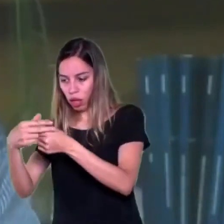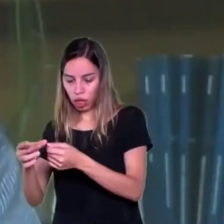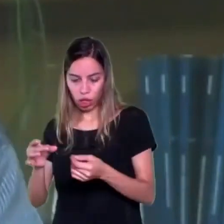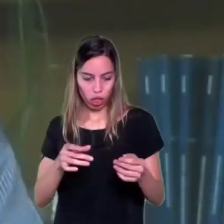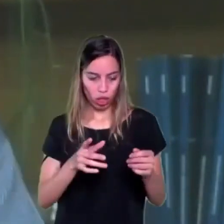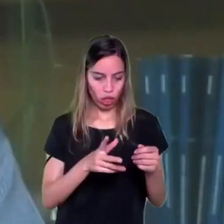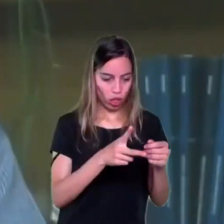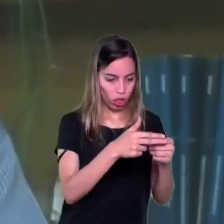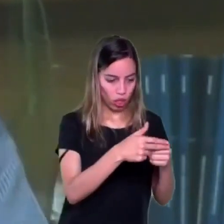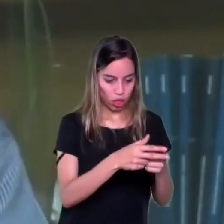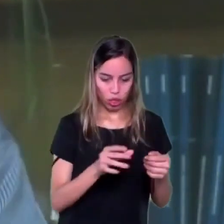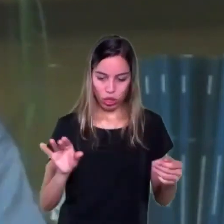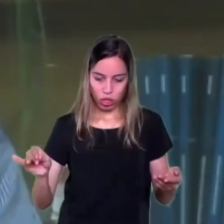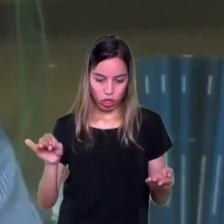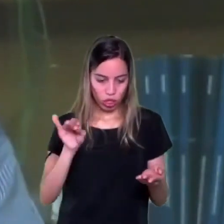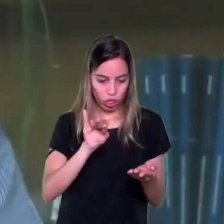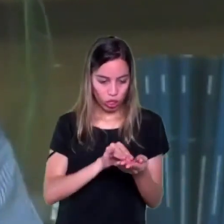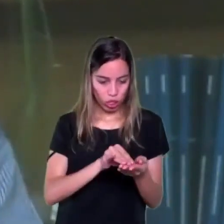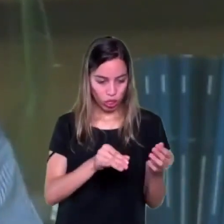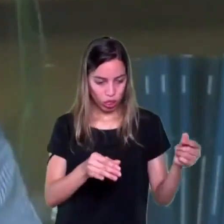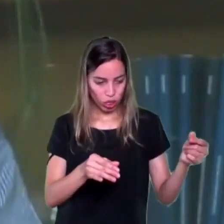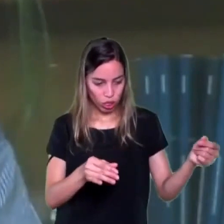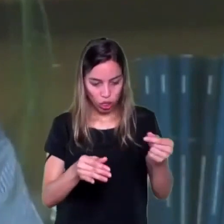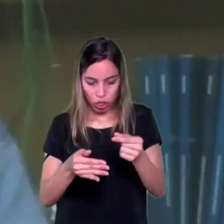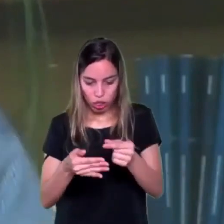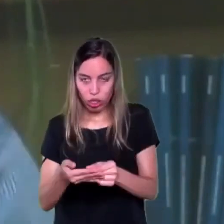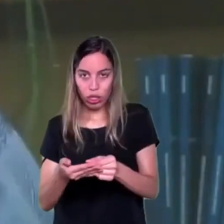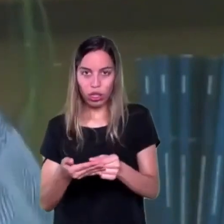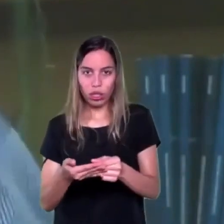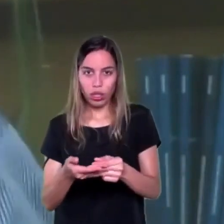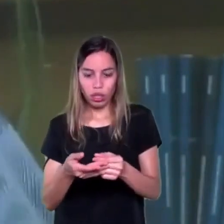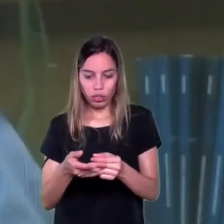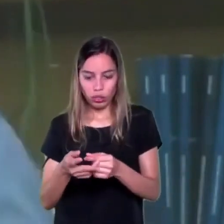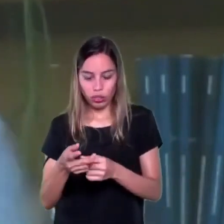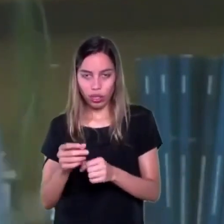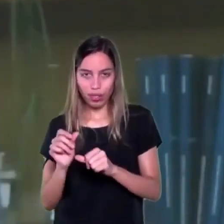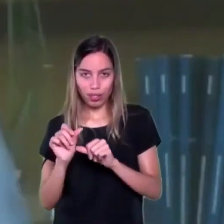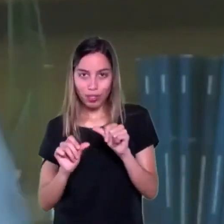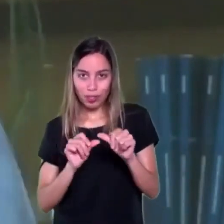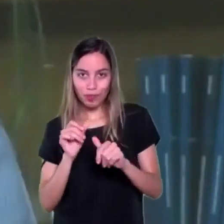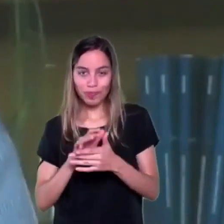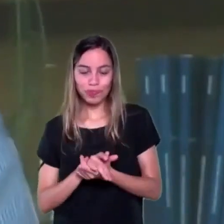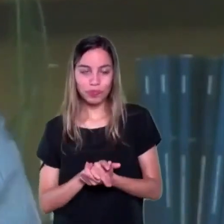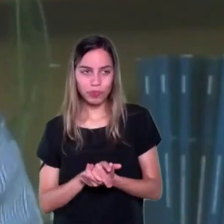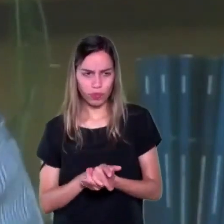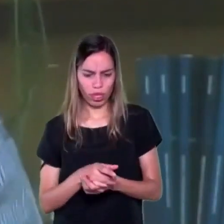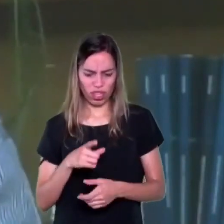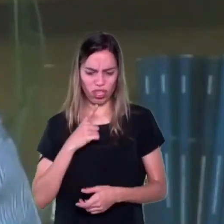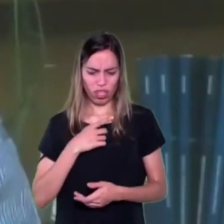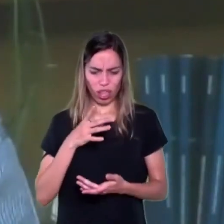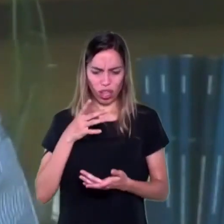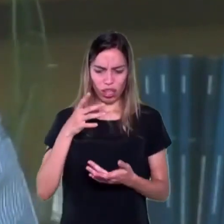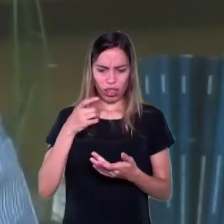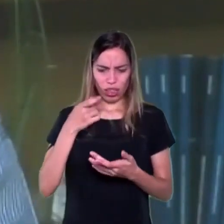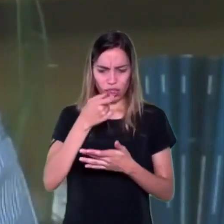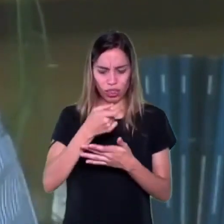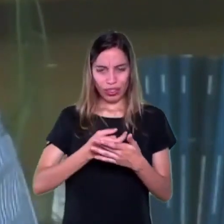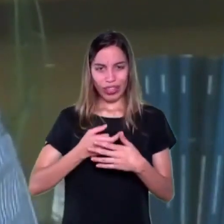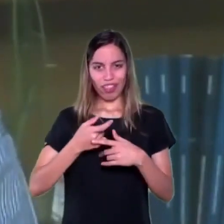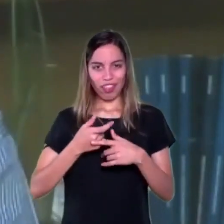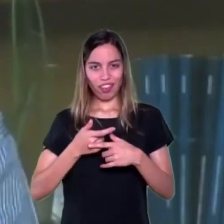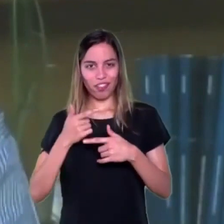sobrepostas, fotos e tal. Então, assim, e os textos eram bem, assim, divertidos.